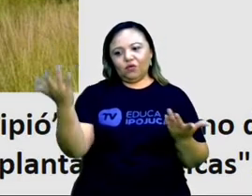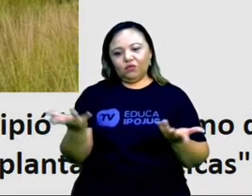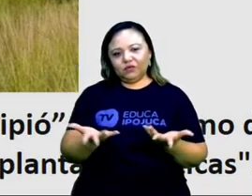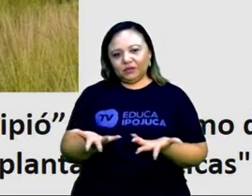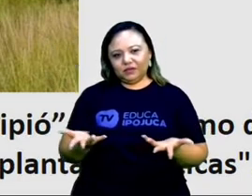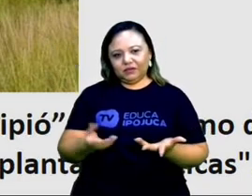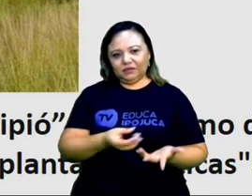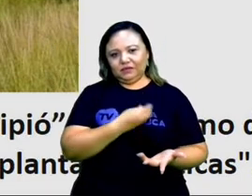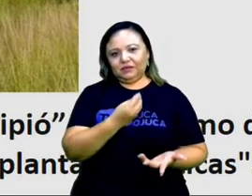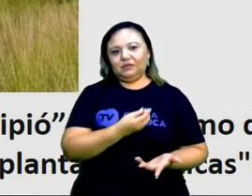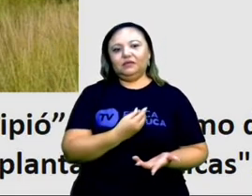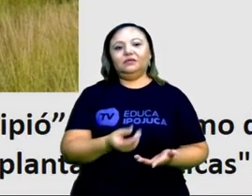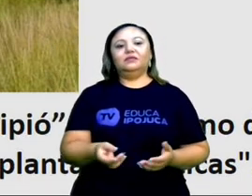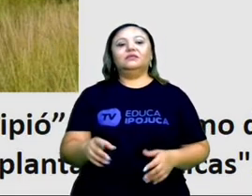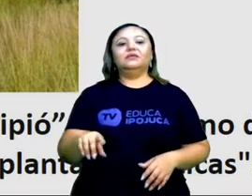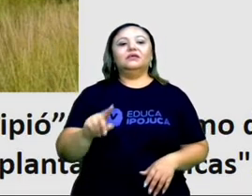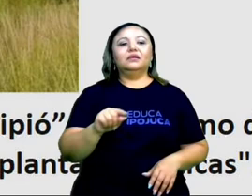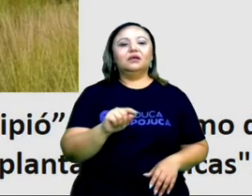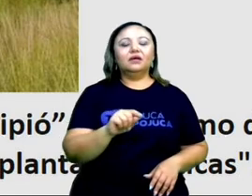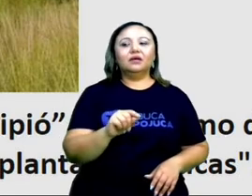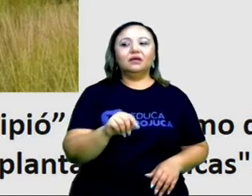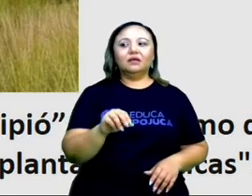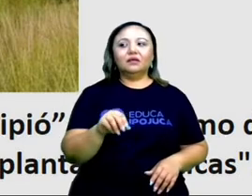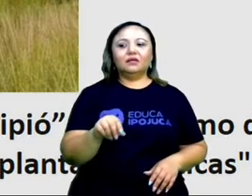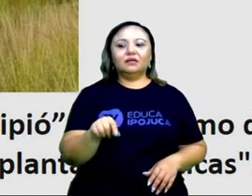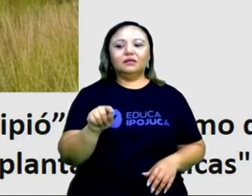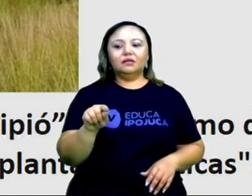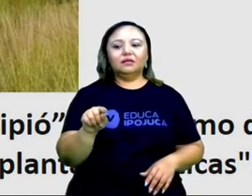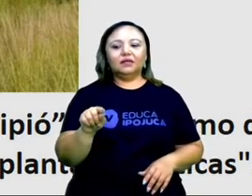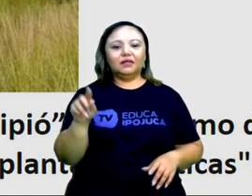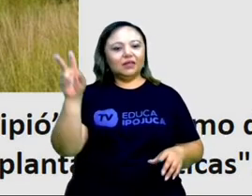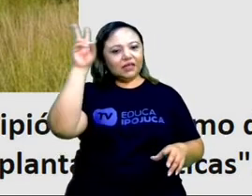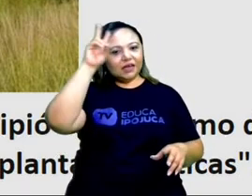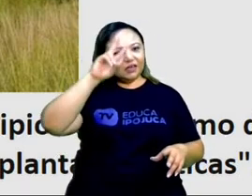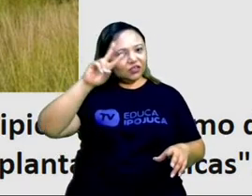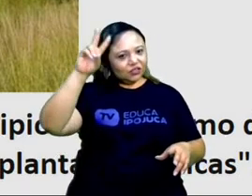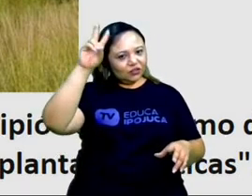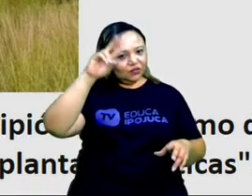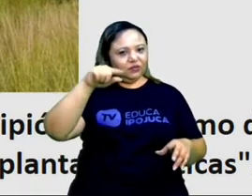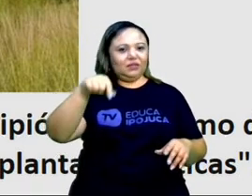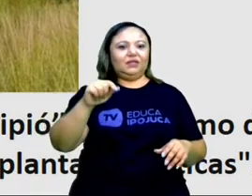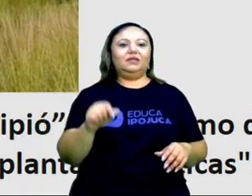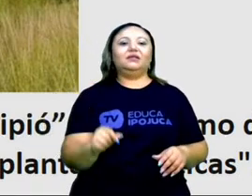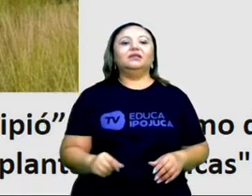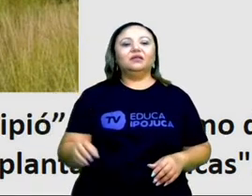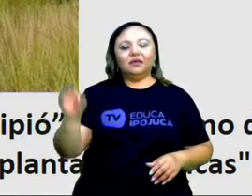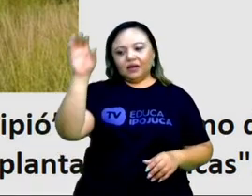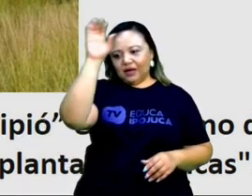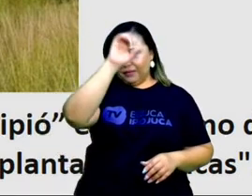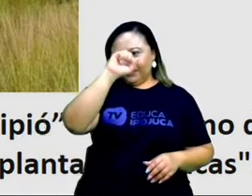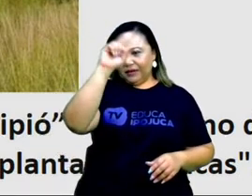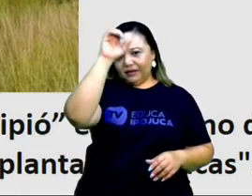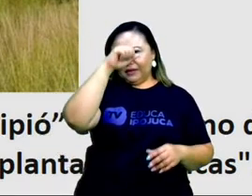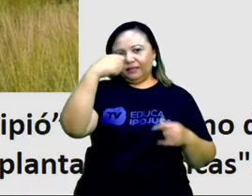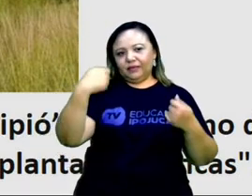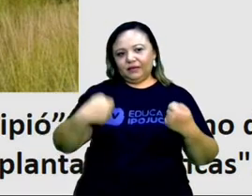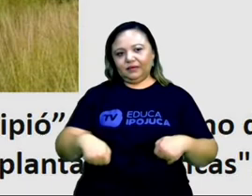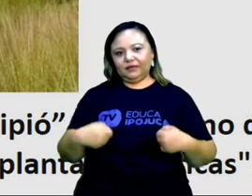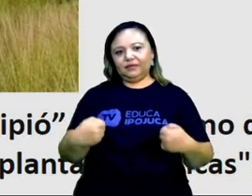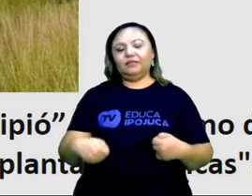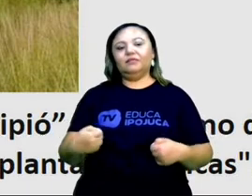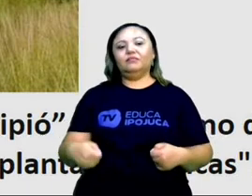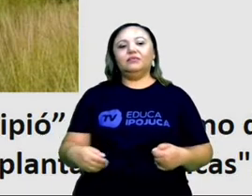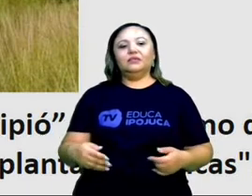né? Porque, graças a Deus, isso é só história e nós precisamos aprender sobre essas histórias